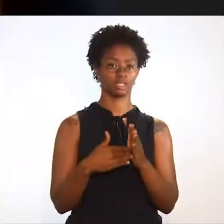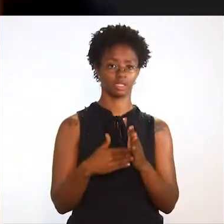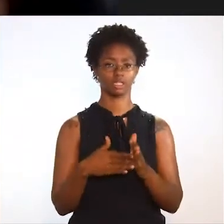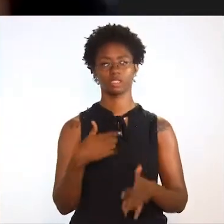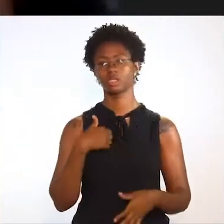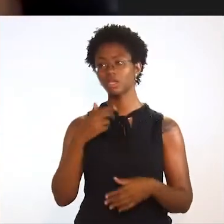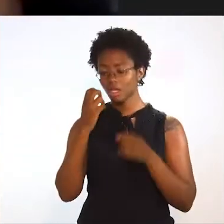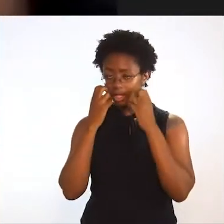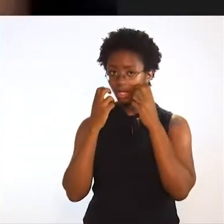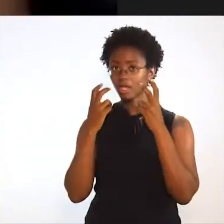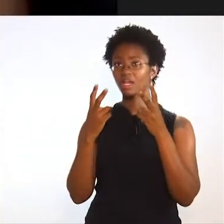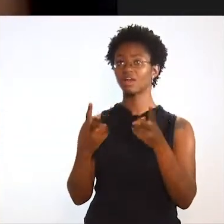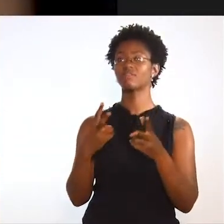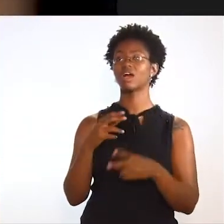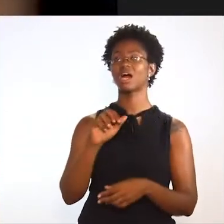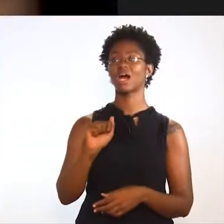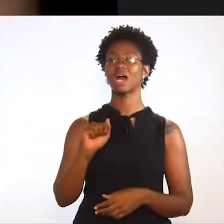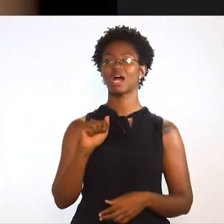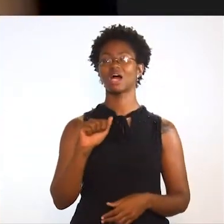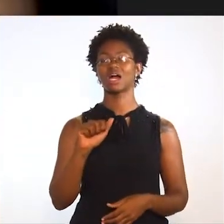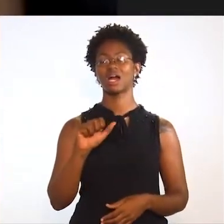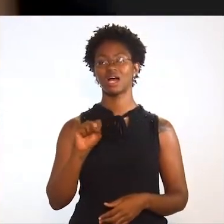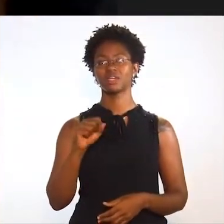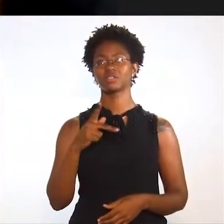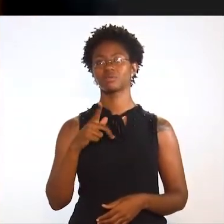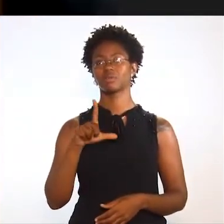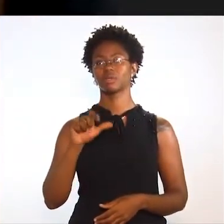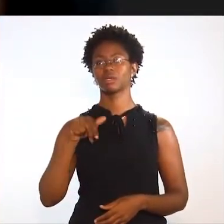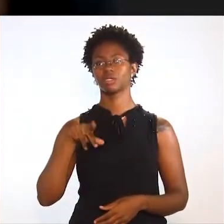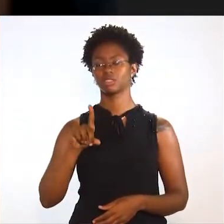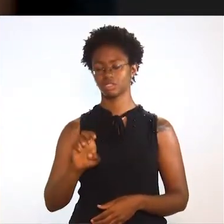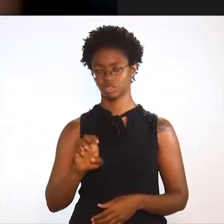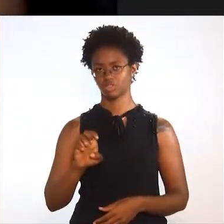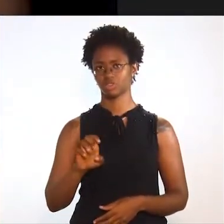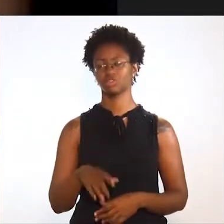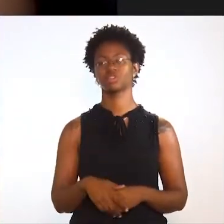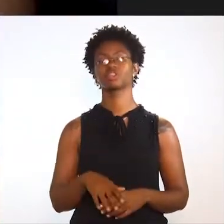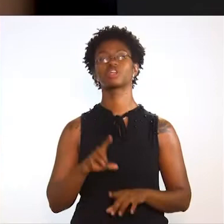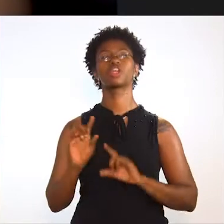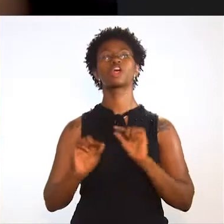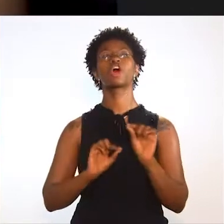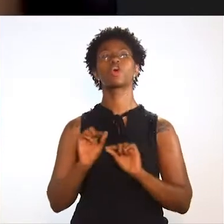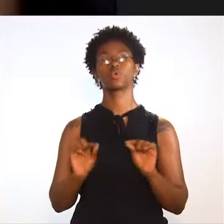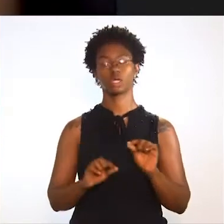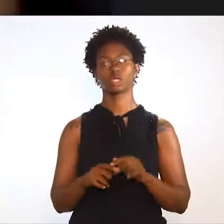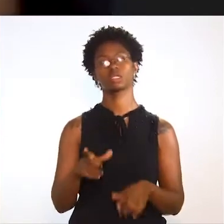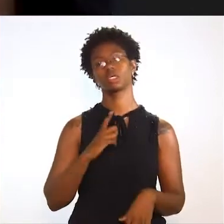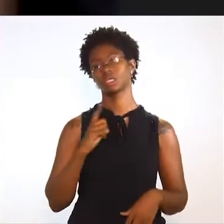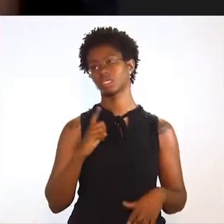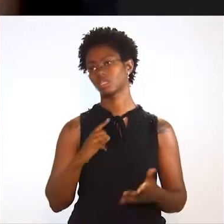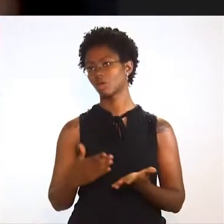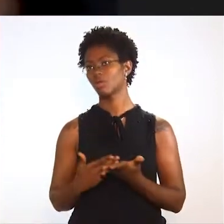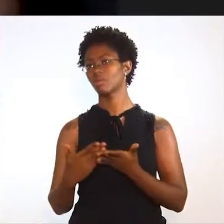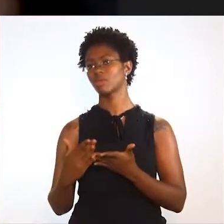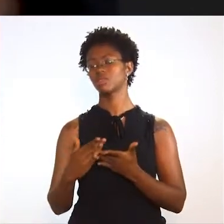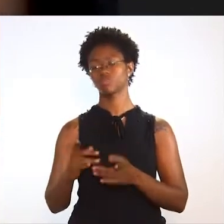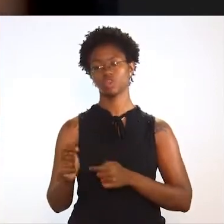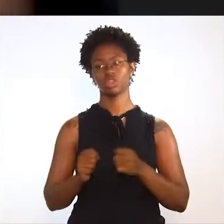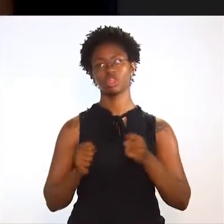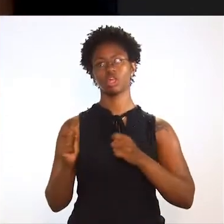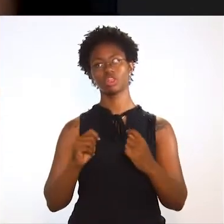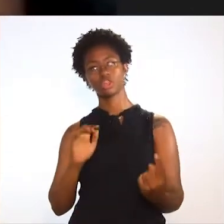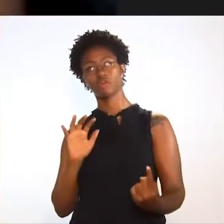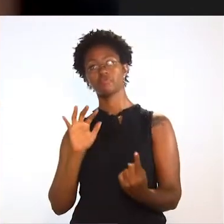que eu me deparei com a Asplande, que tem uma incubadora de negócios de